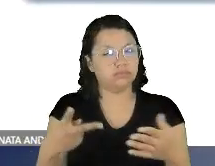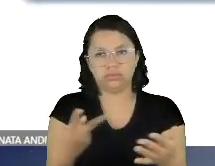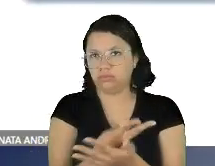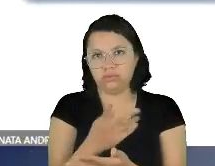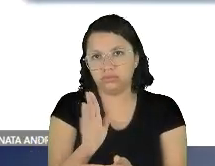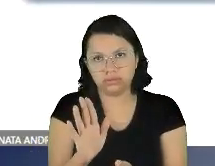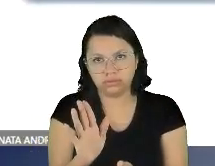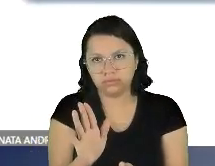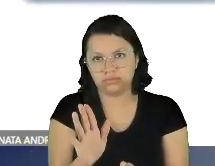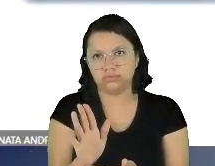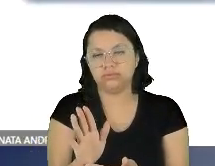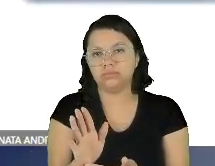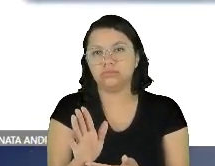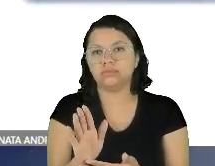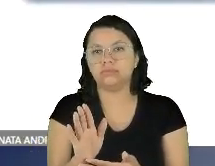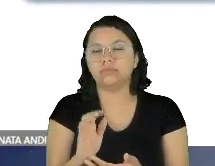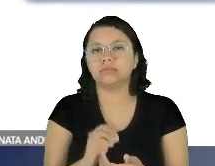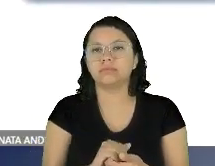não aconteceu.